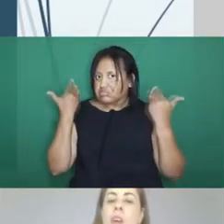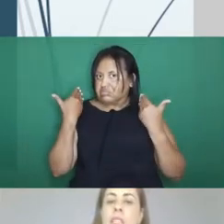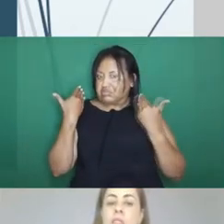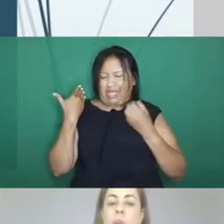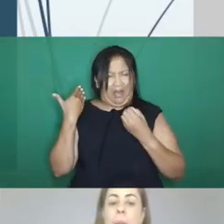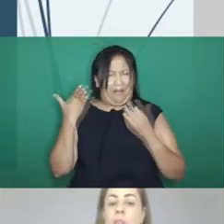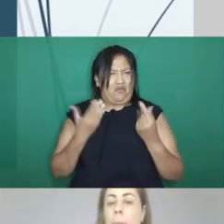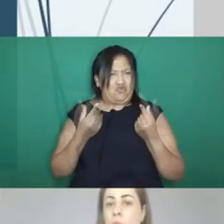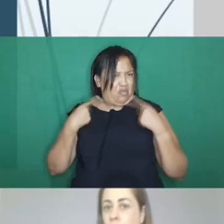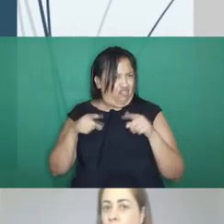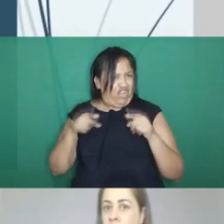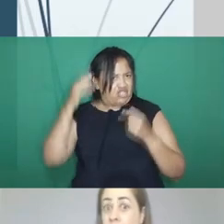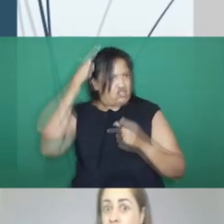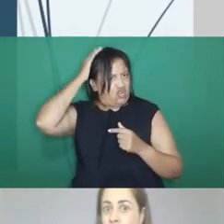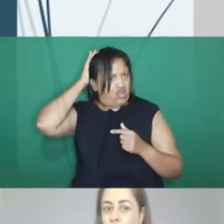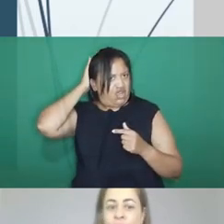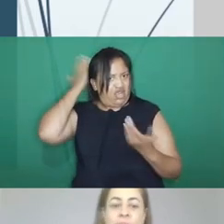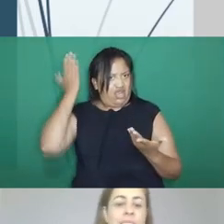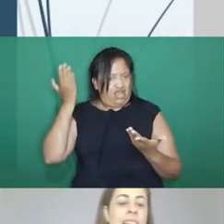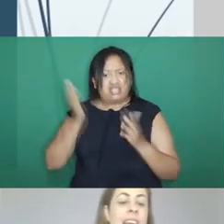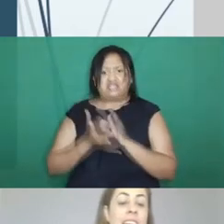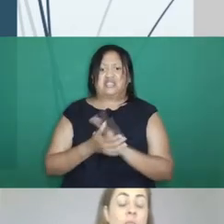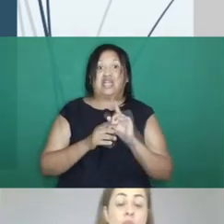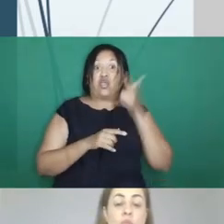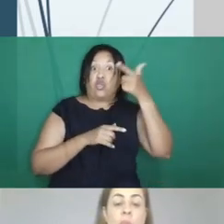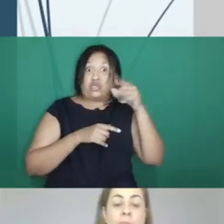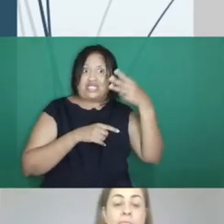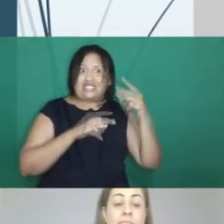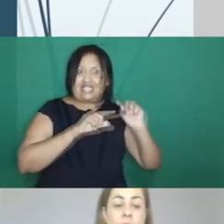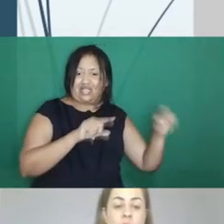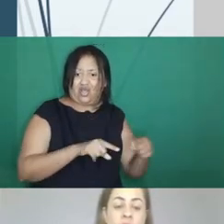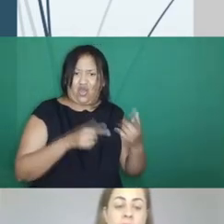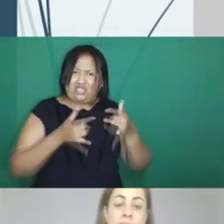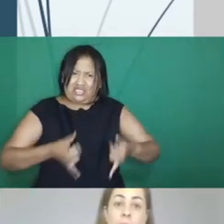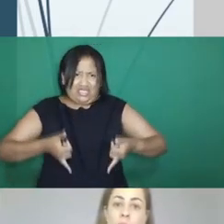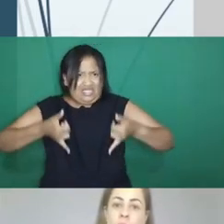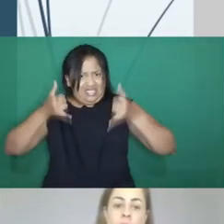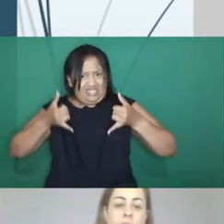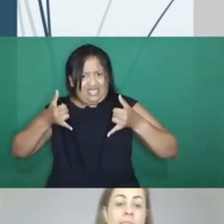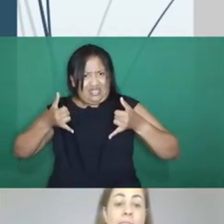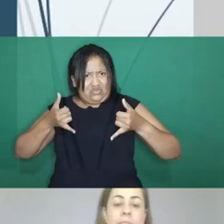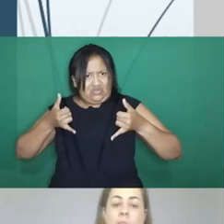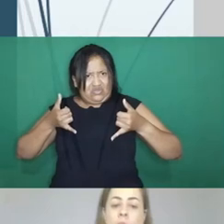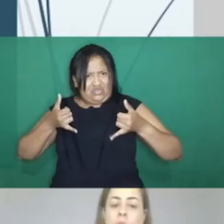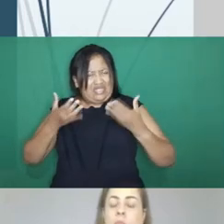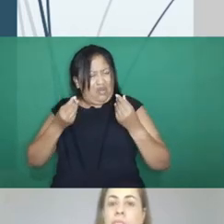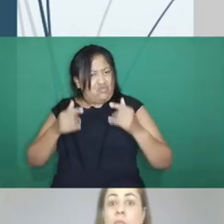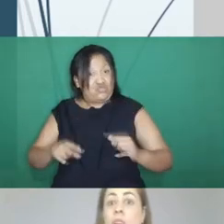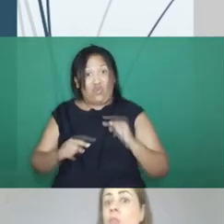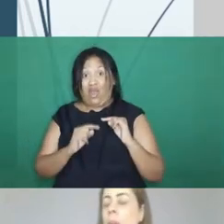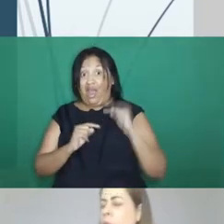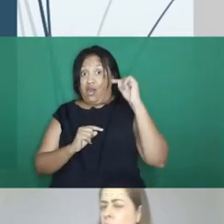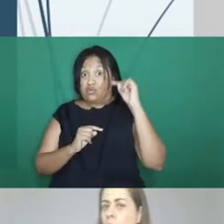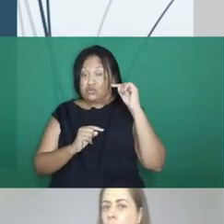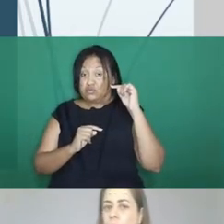provocativo o cabelo tá muito provocativo que os tio High Rios gente salto e Raia alto então será